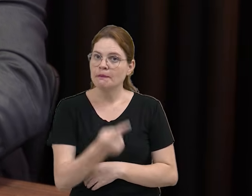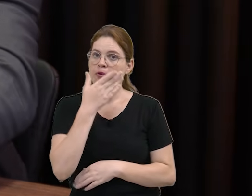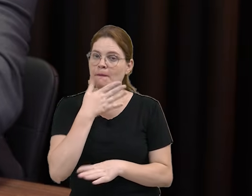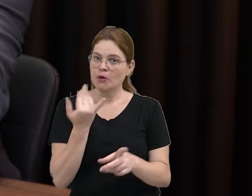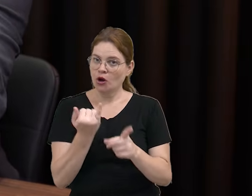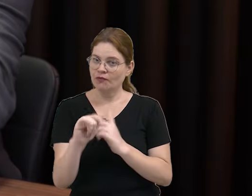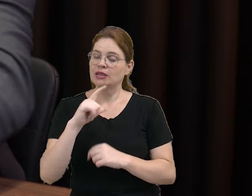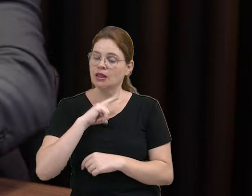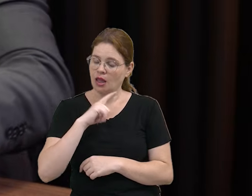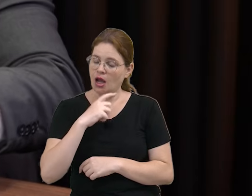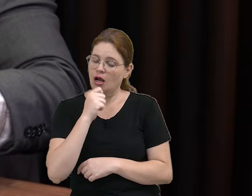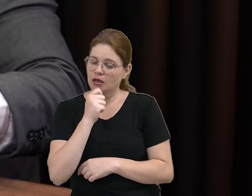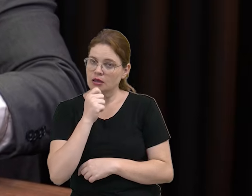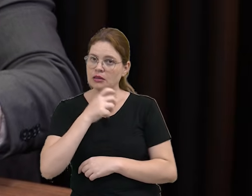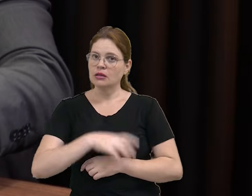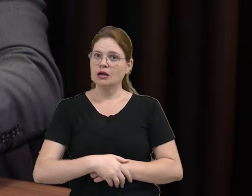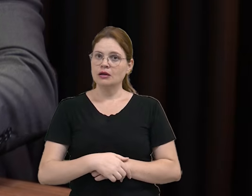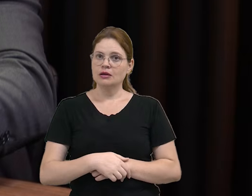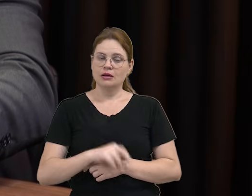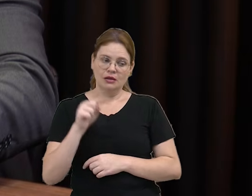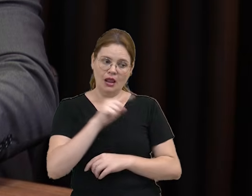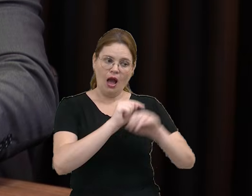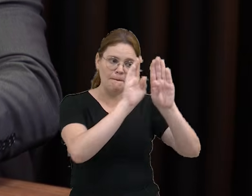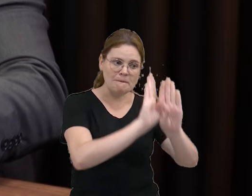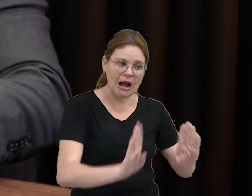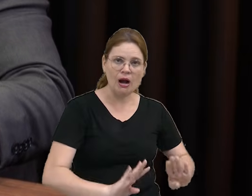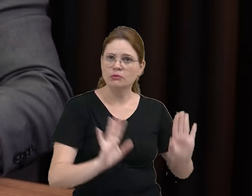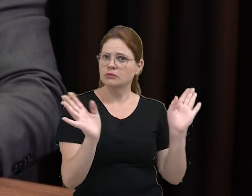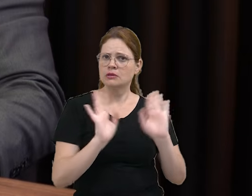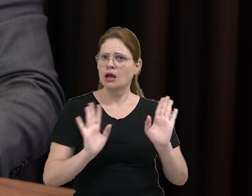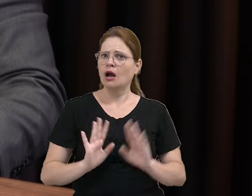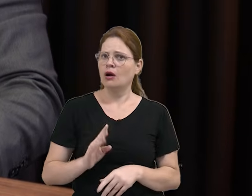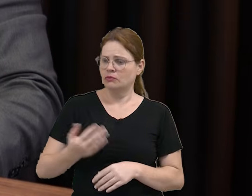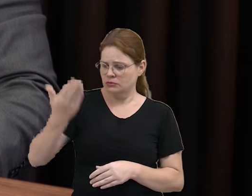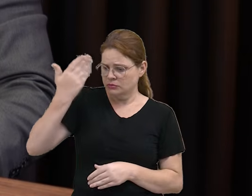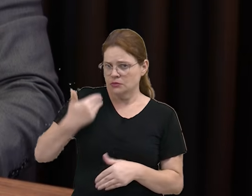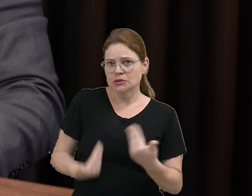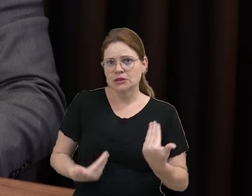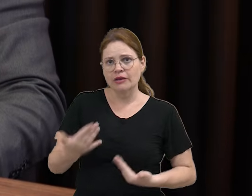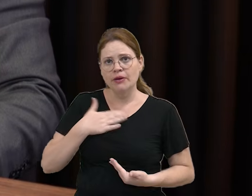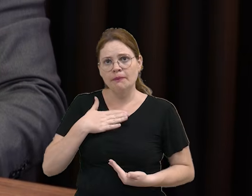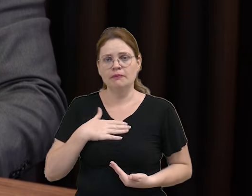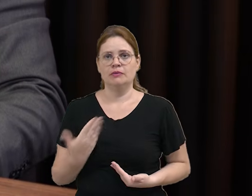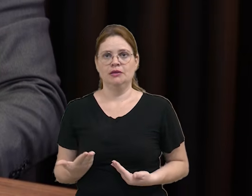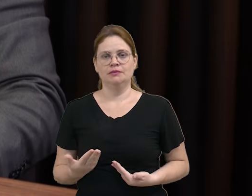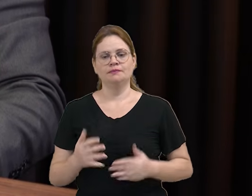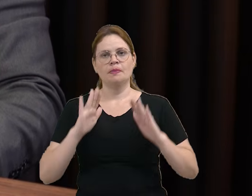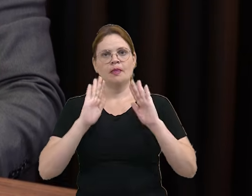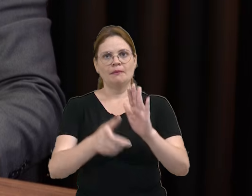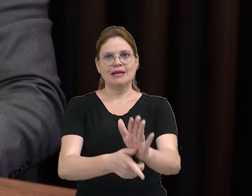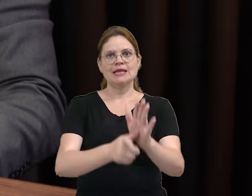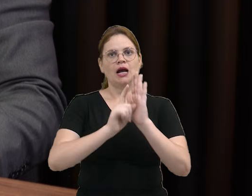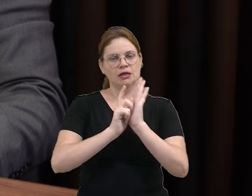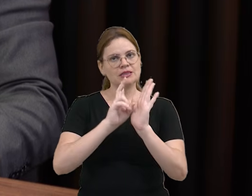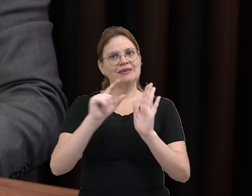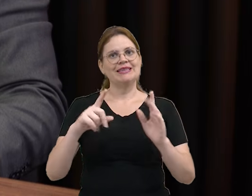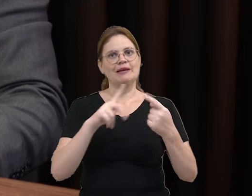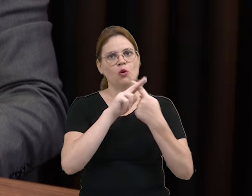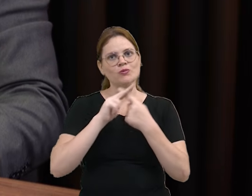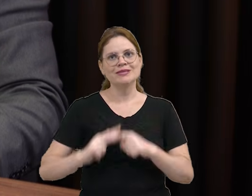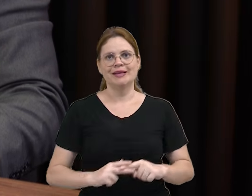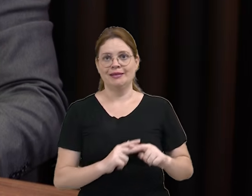o sair da caverna vai fazer toda a diferença, mas antes o Senhor vai mexer conosco. Pedras vão